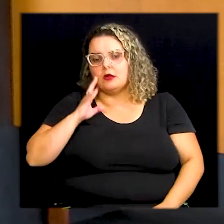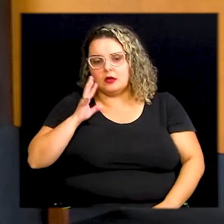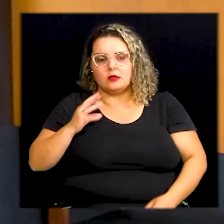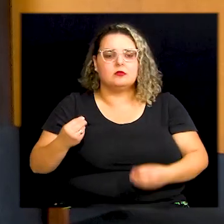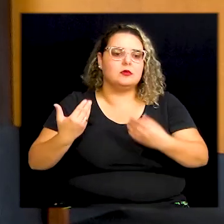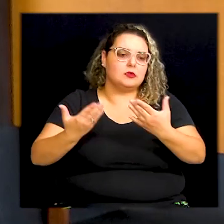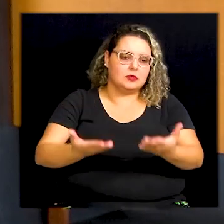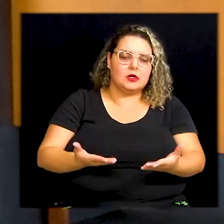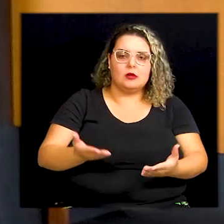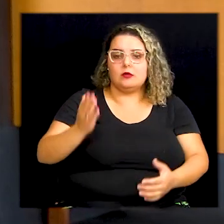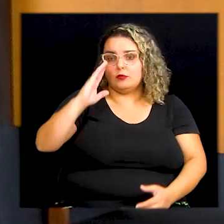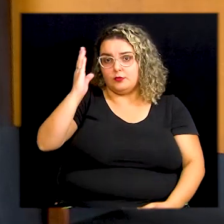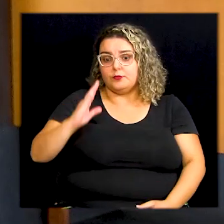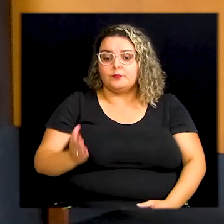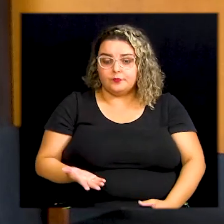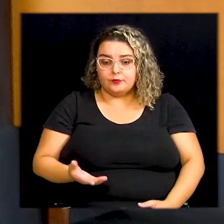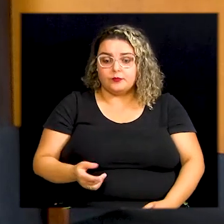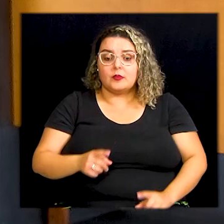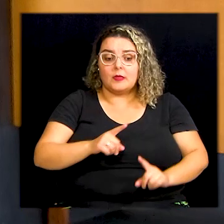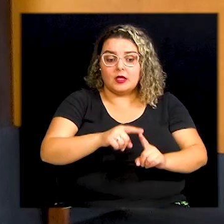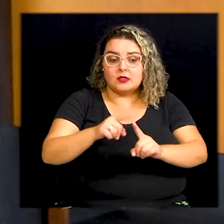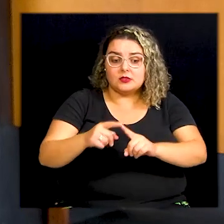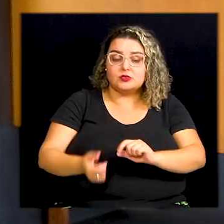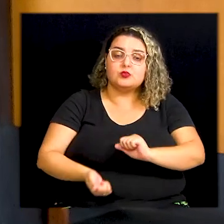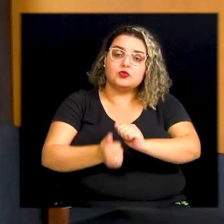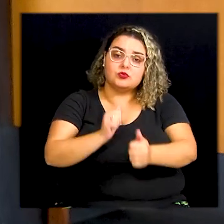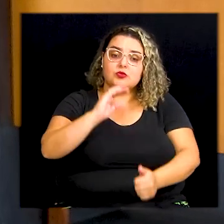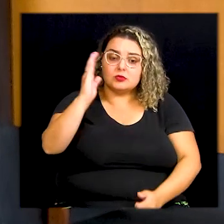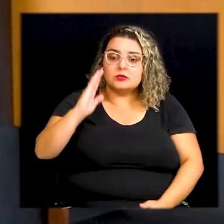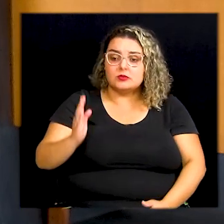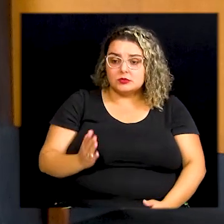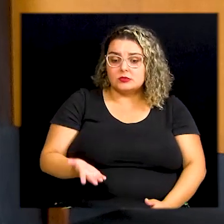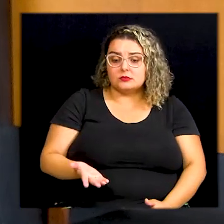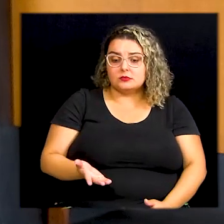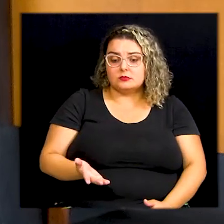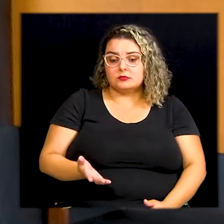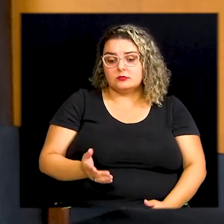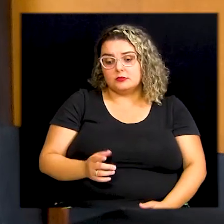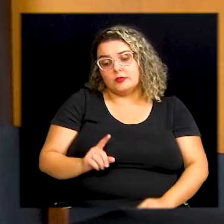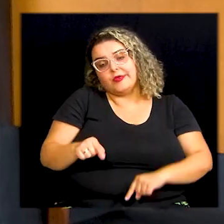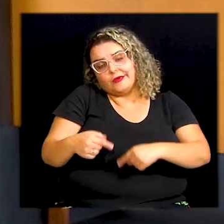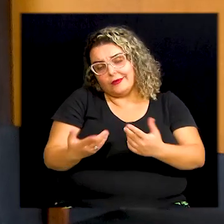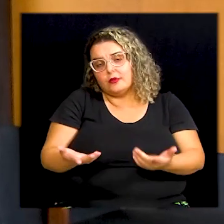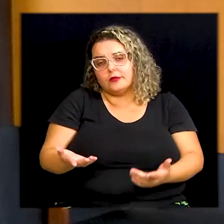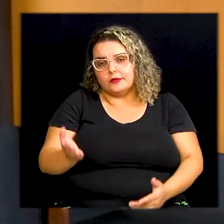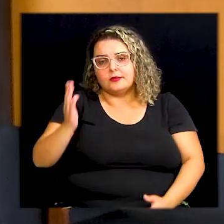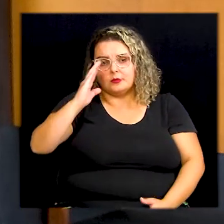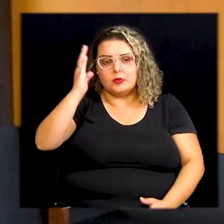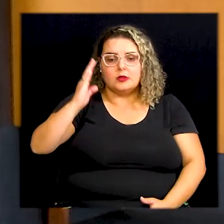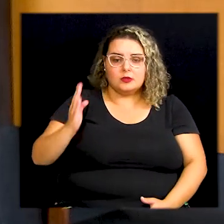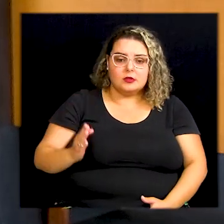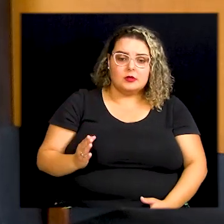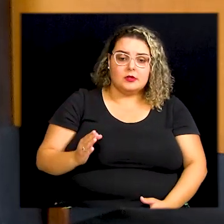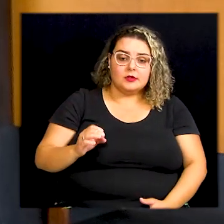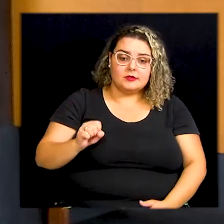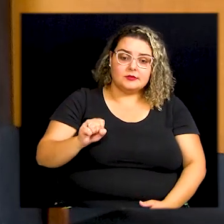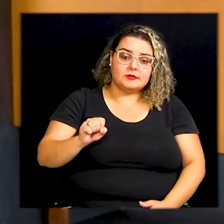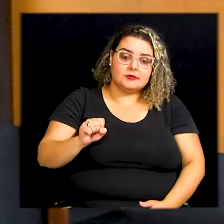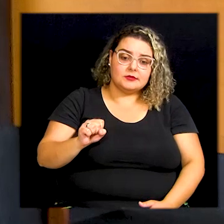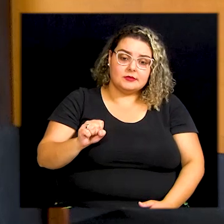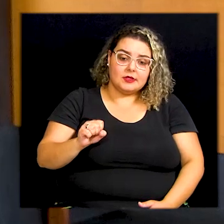vezes eles trazem para o Brasil, implantam esse tipo de futebol no Brasil. E outra, né, cara, o Brasil é celeiro,